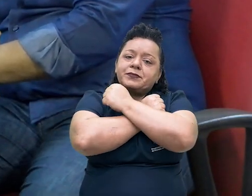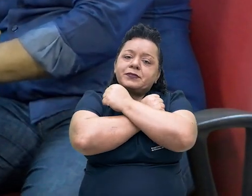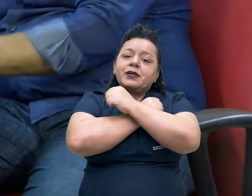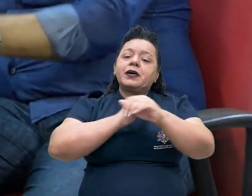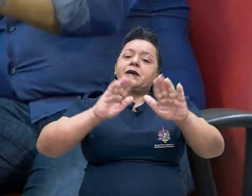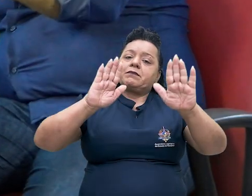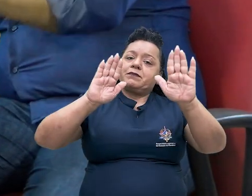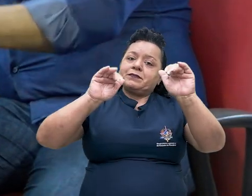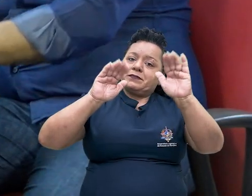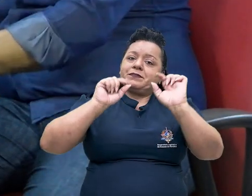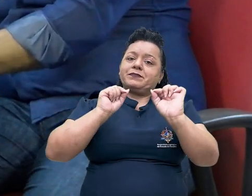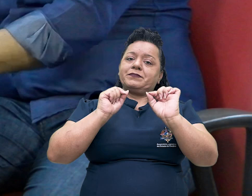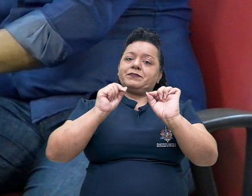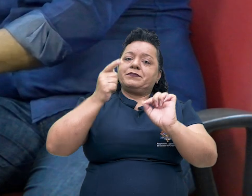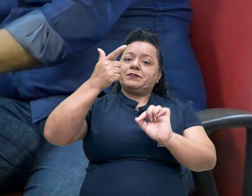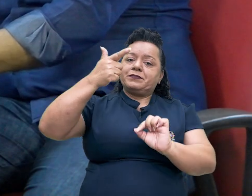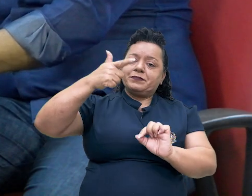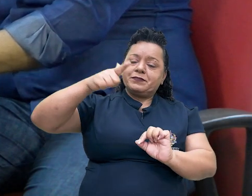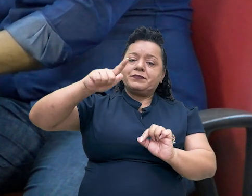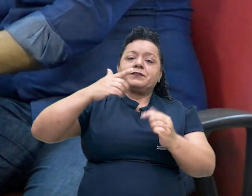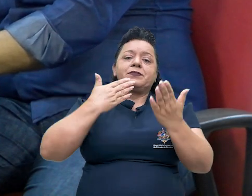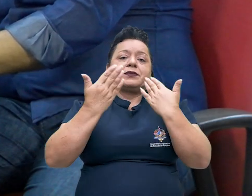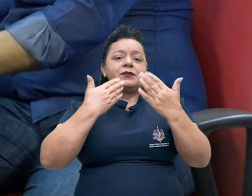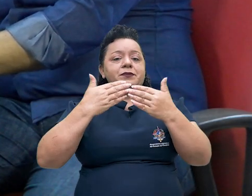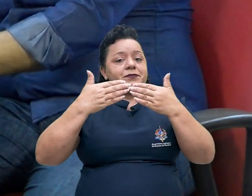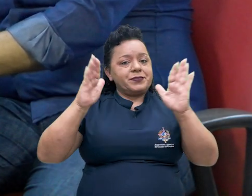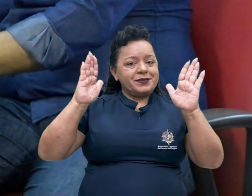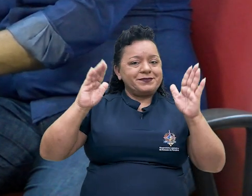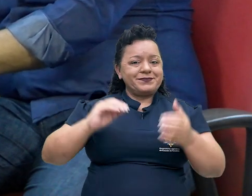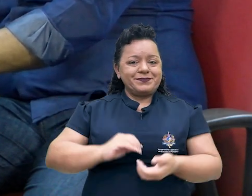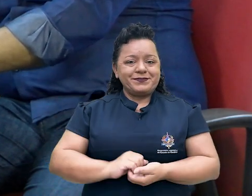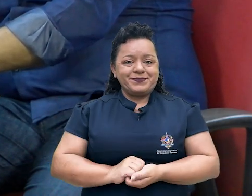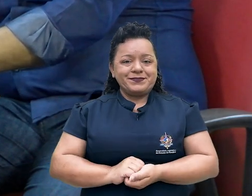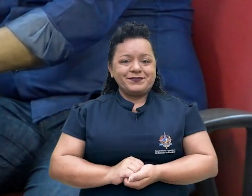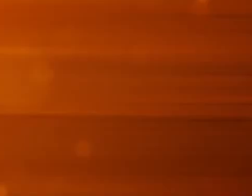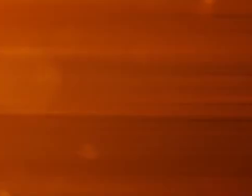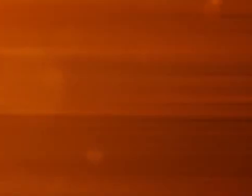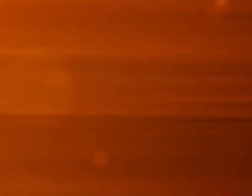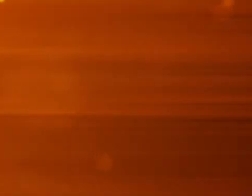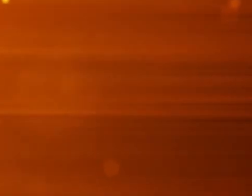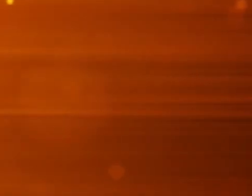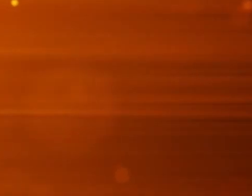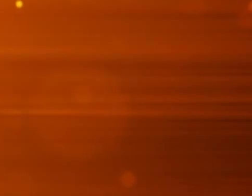participação grande abraço até o próximo e diálogo